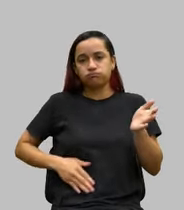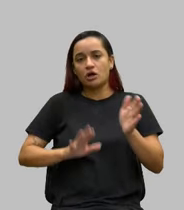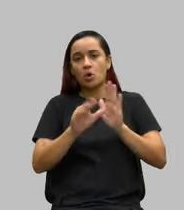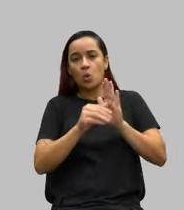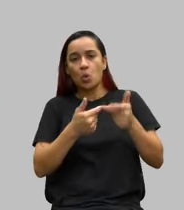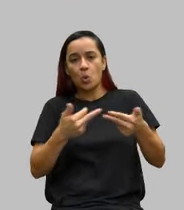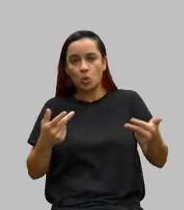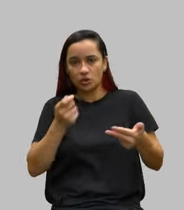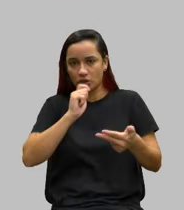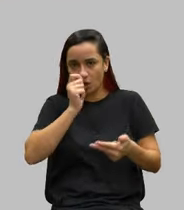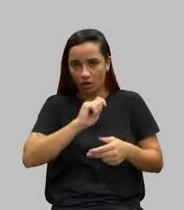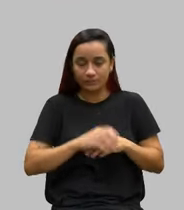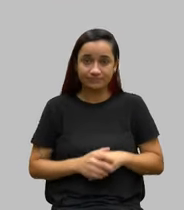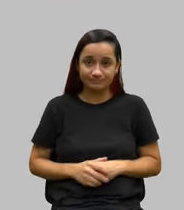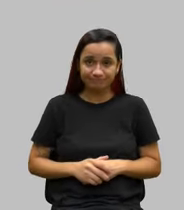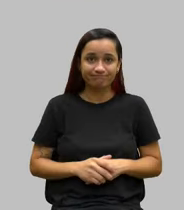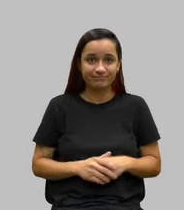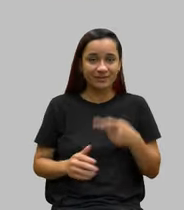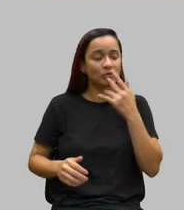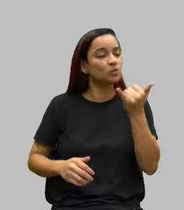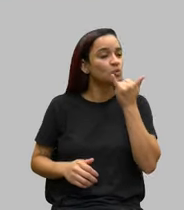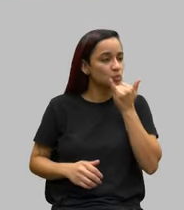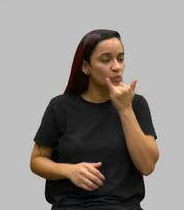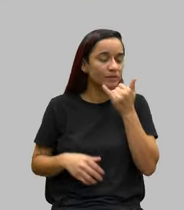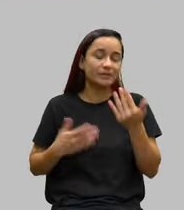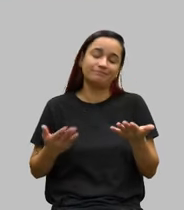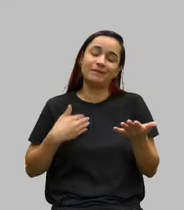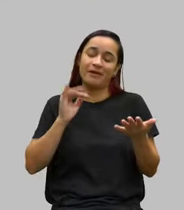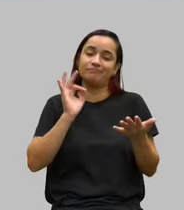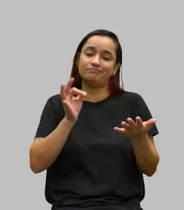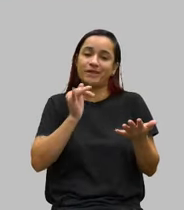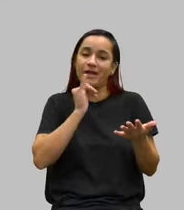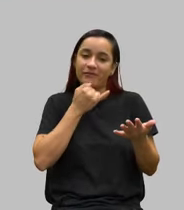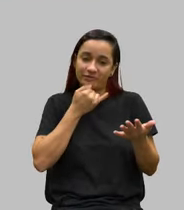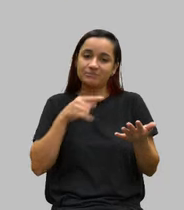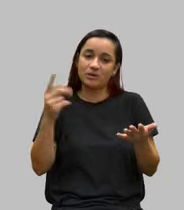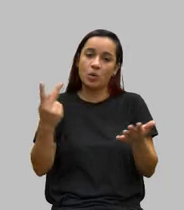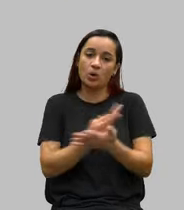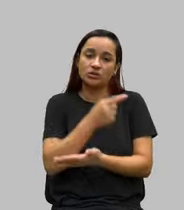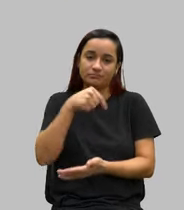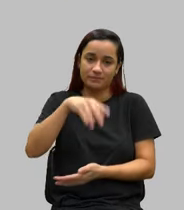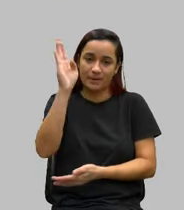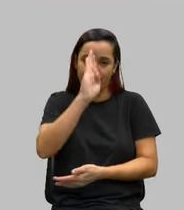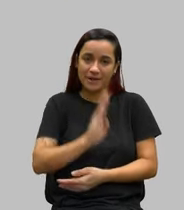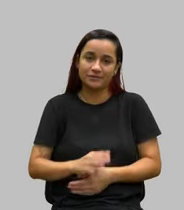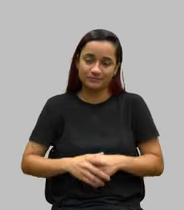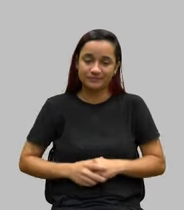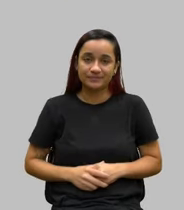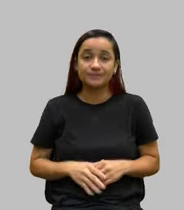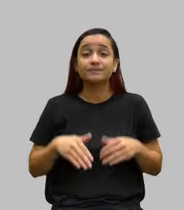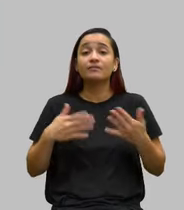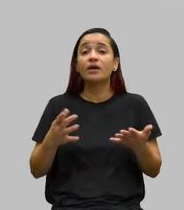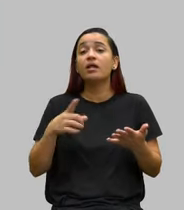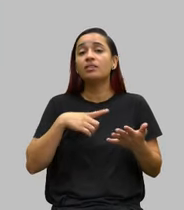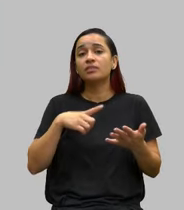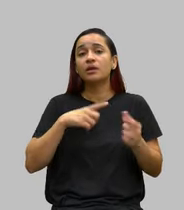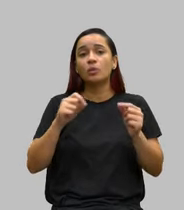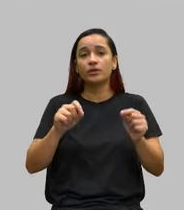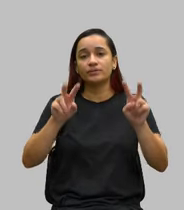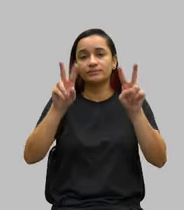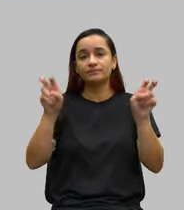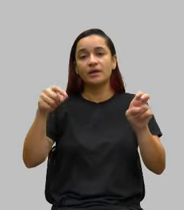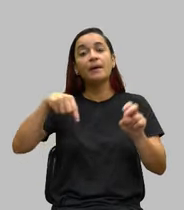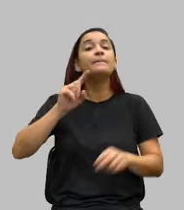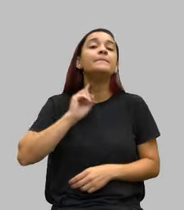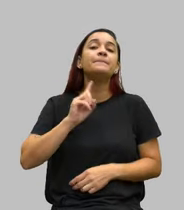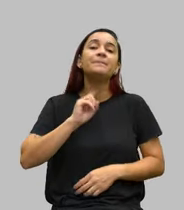secretário Mas a gente não não é isso mesmo Deputado infelizmente é é situação que a gente tá aqui no país Esses são os nossos leilões Minas tem se destacado aí no